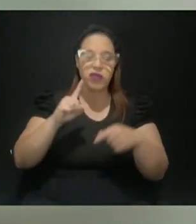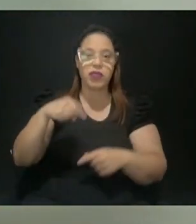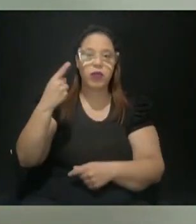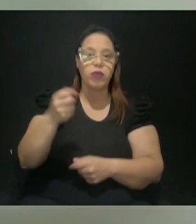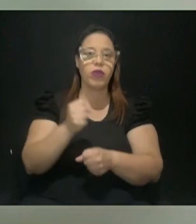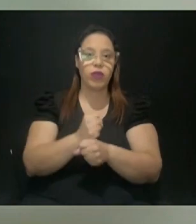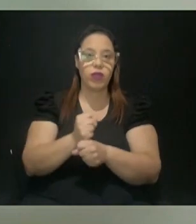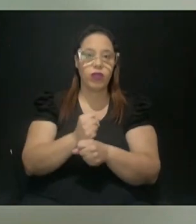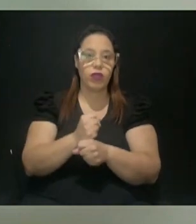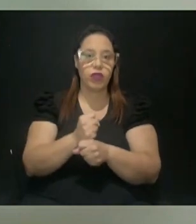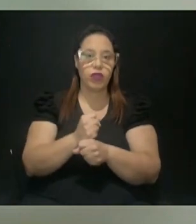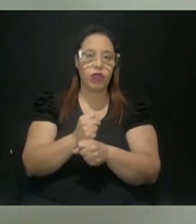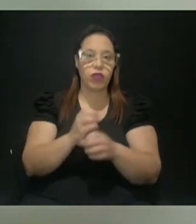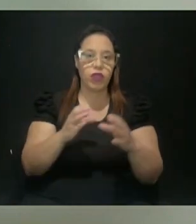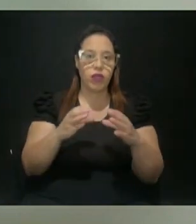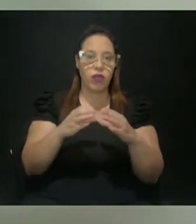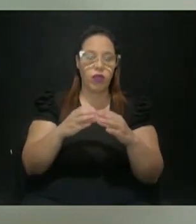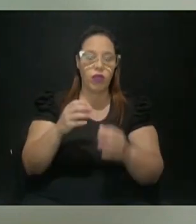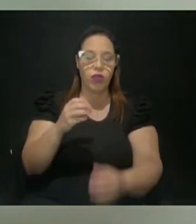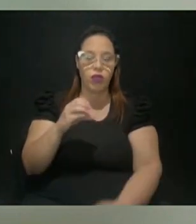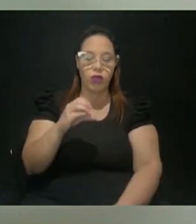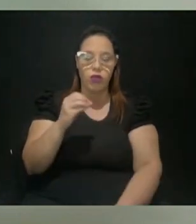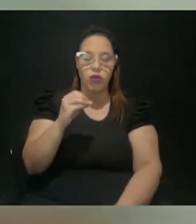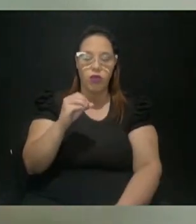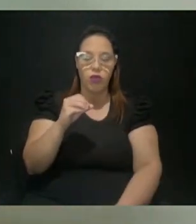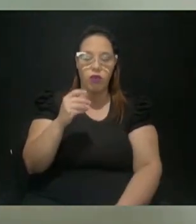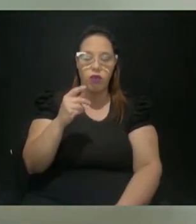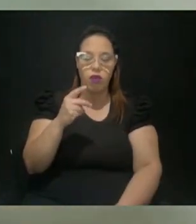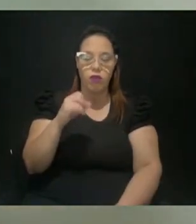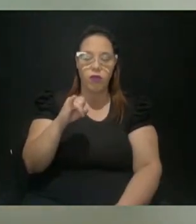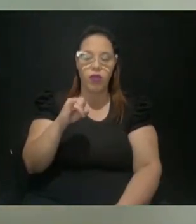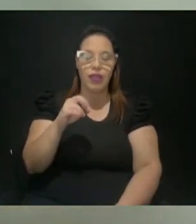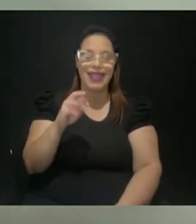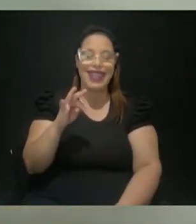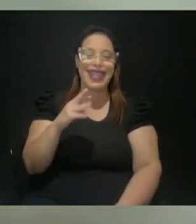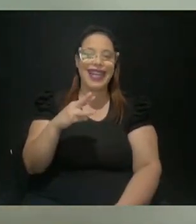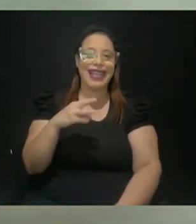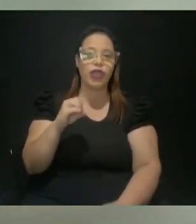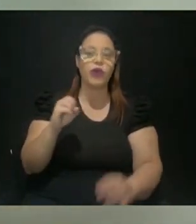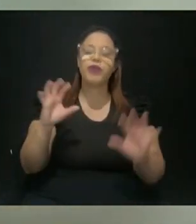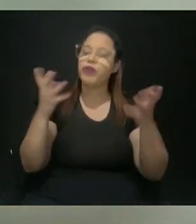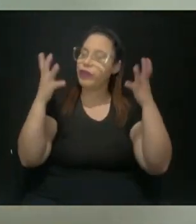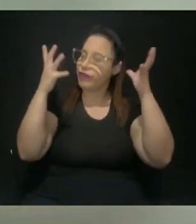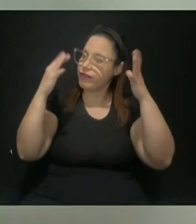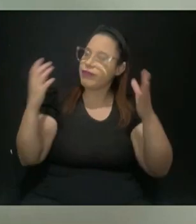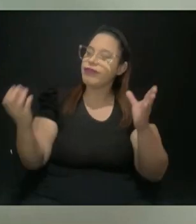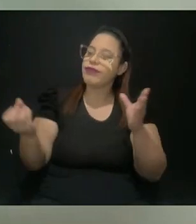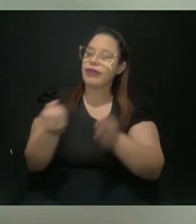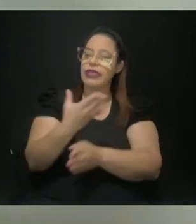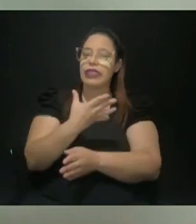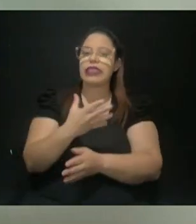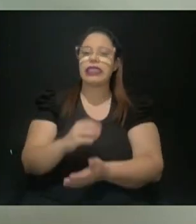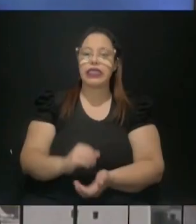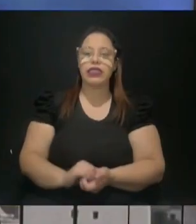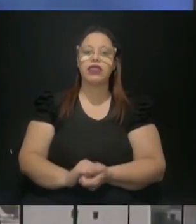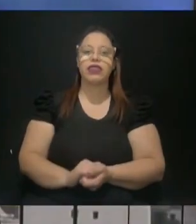a COP30, vamos trazer muitos ganhos e avanços, né, nessa área. Vai naturalizando isso cada